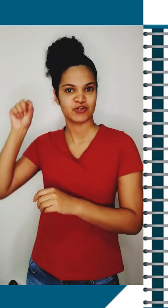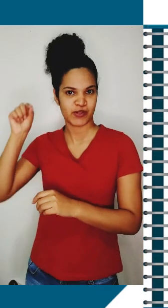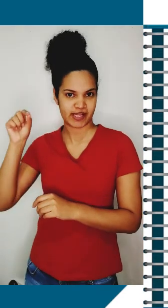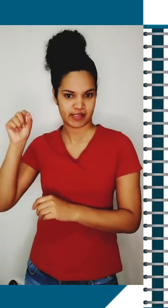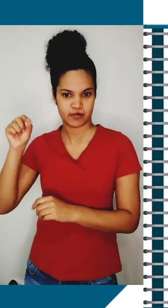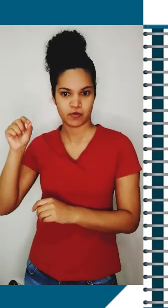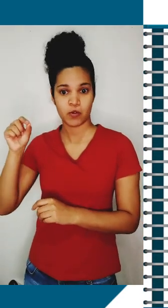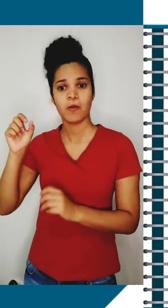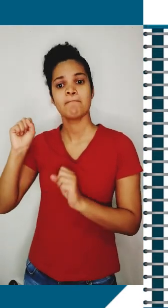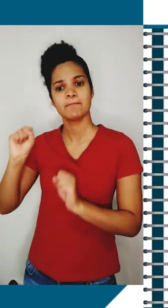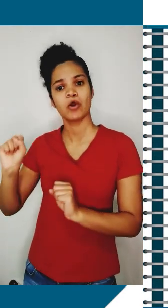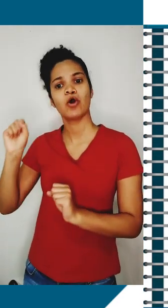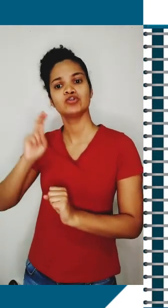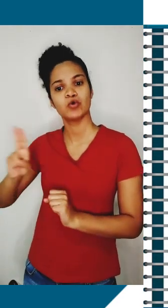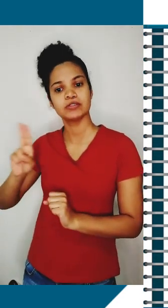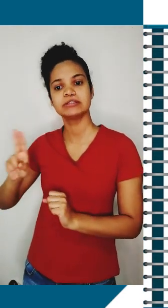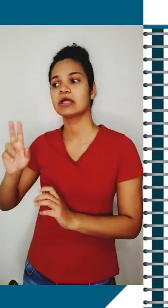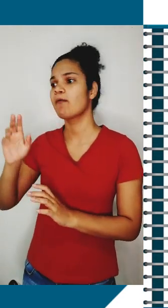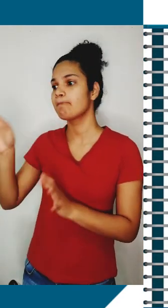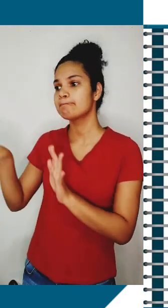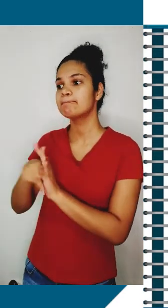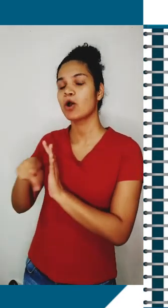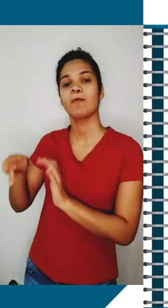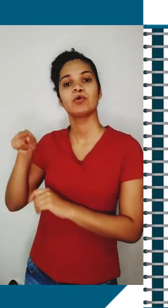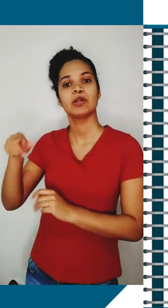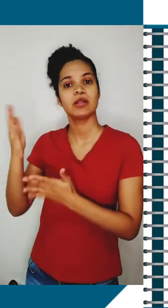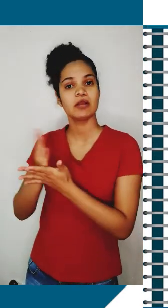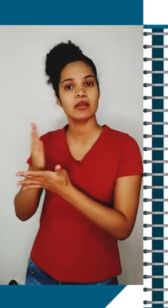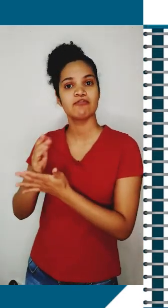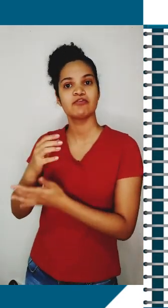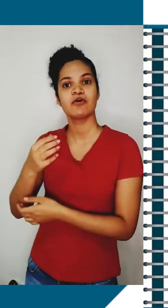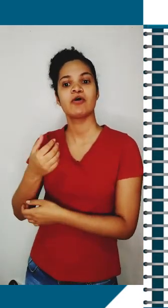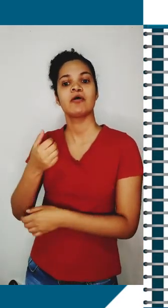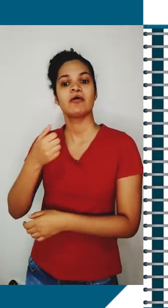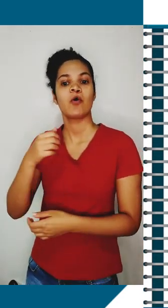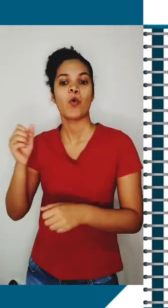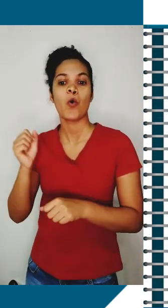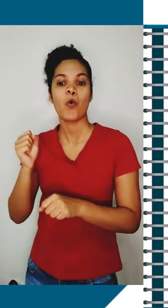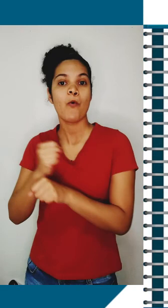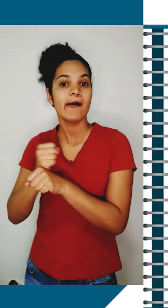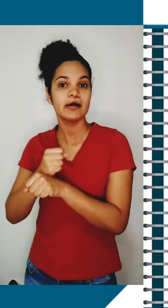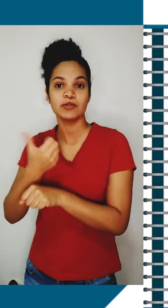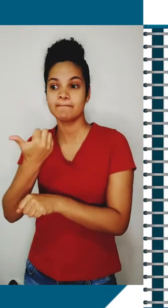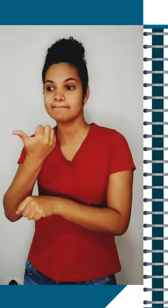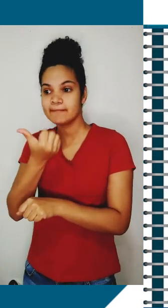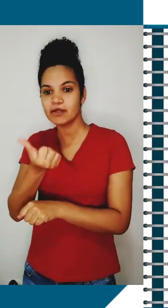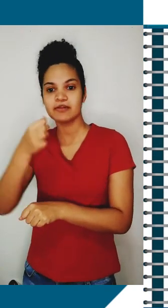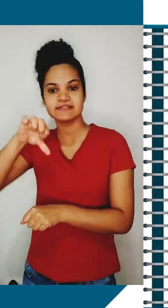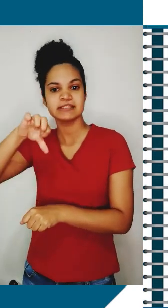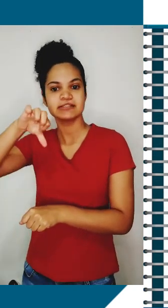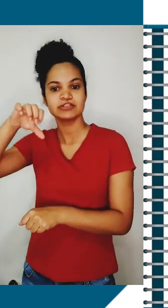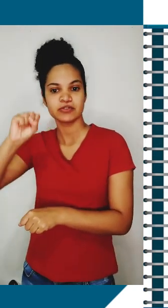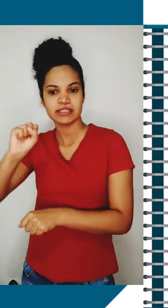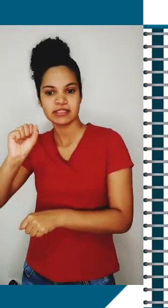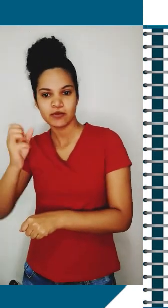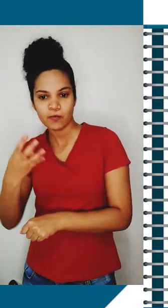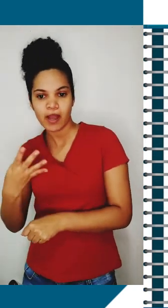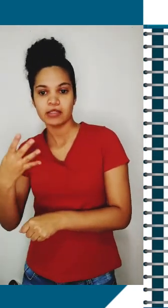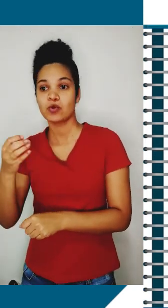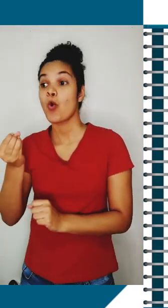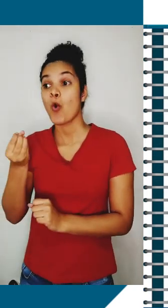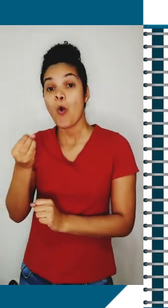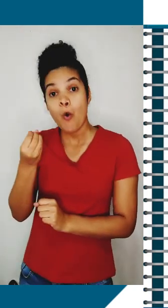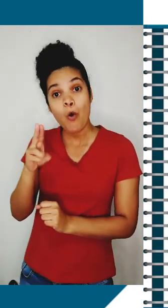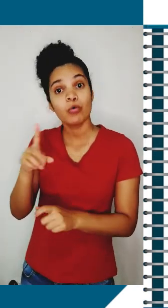cultural, usar o próprio livro 1984. E, mais importante, não usar nada se você não tiver segurança,